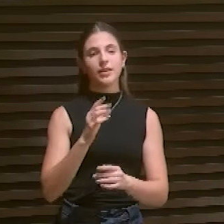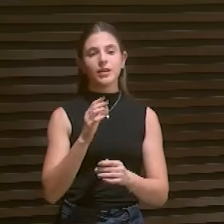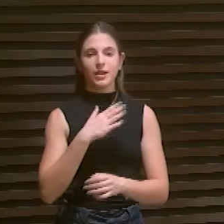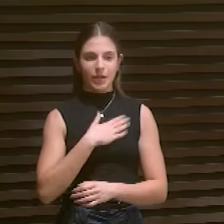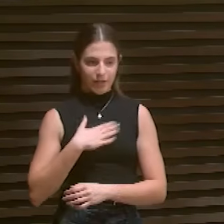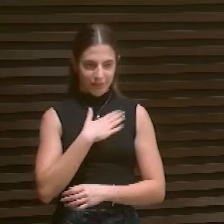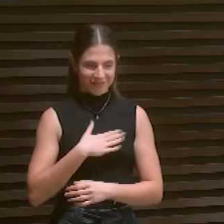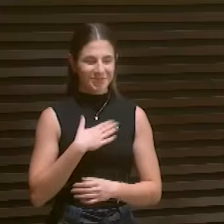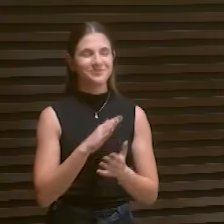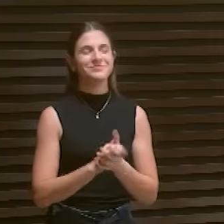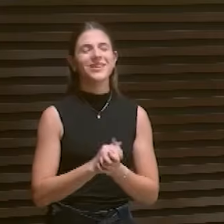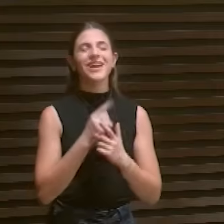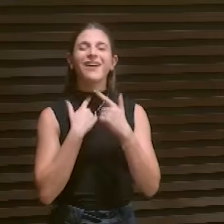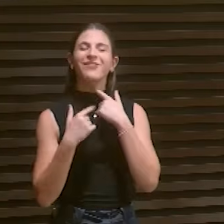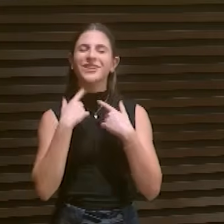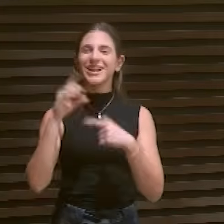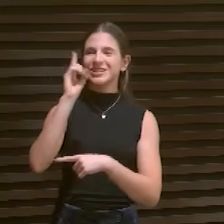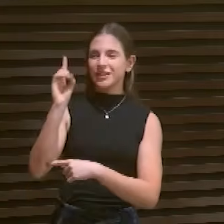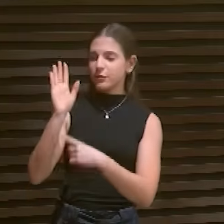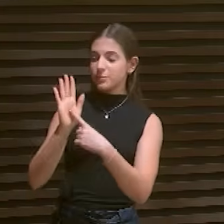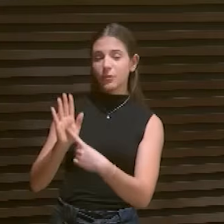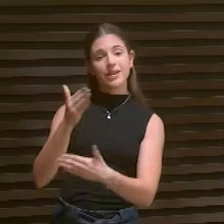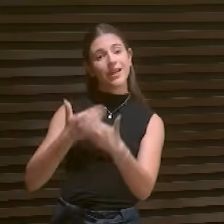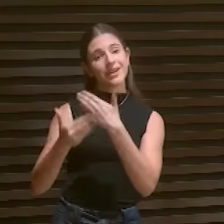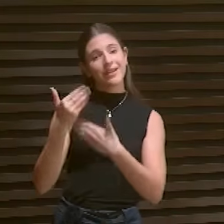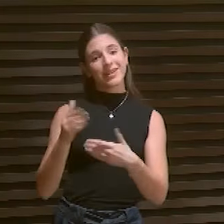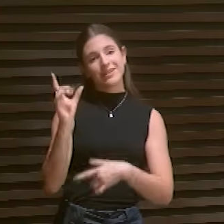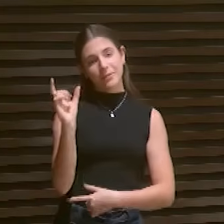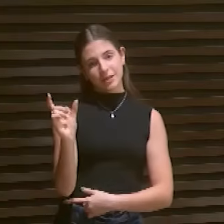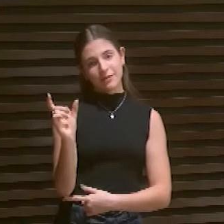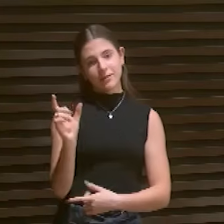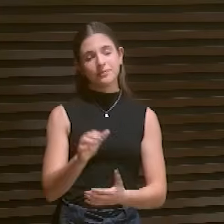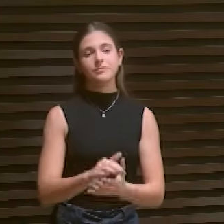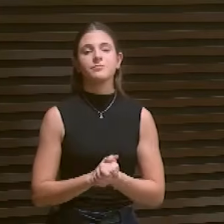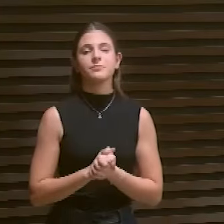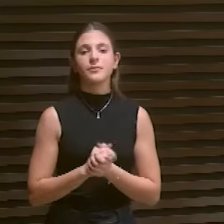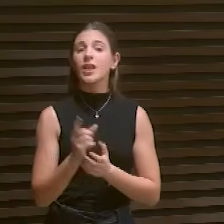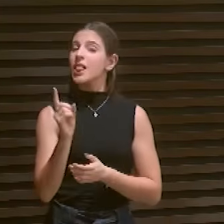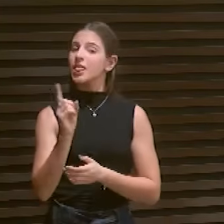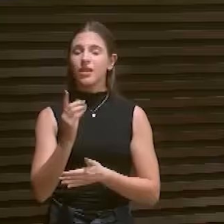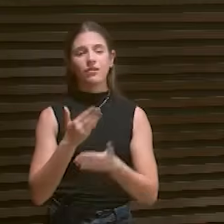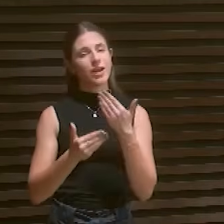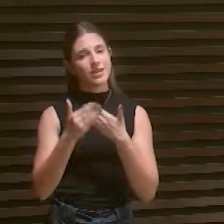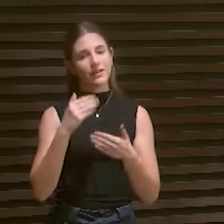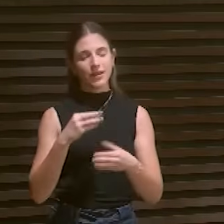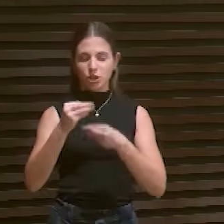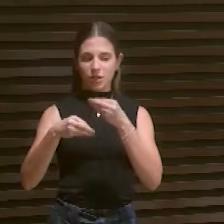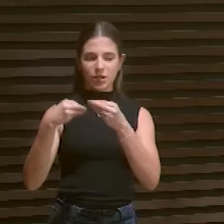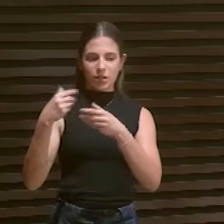Deus, ela se expressa por meio da sua palavra. Não por